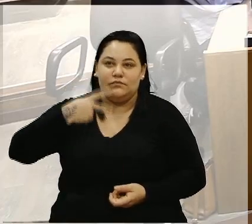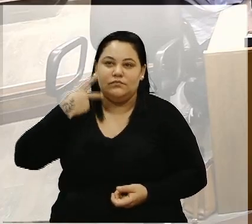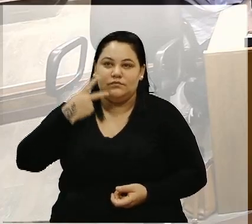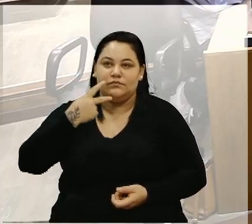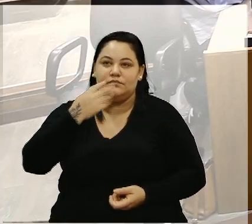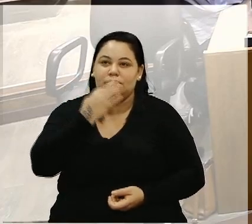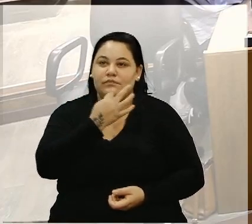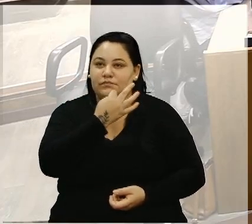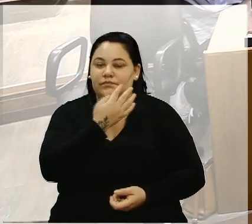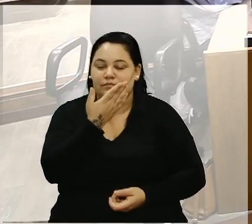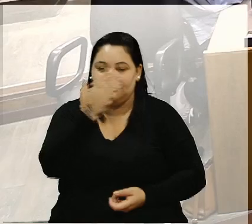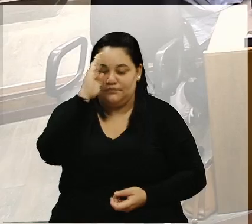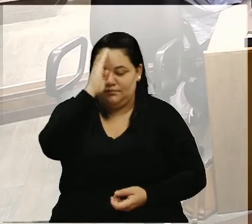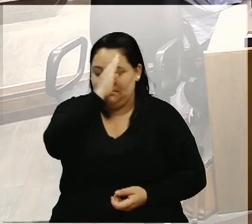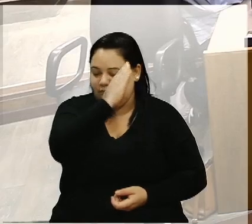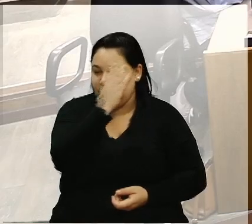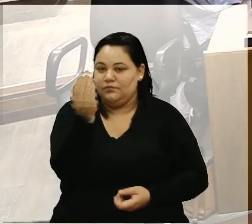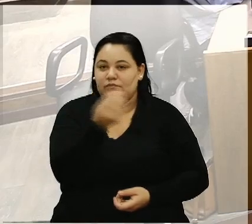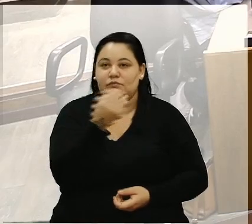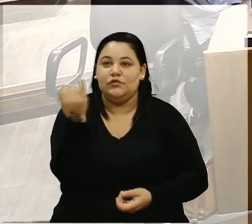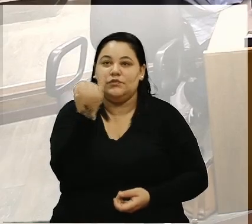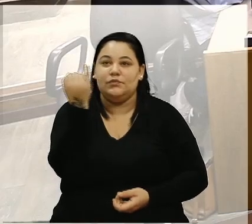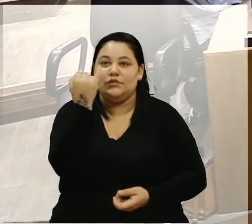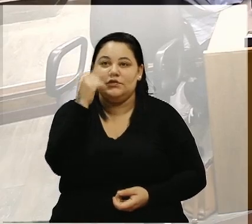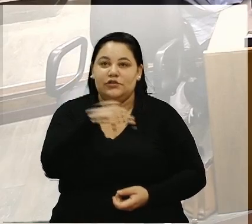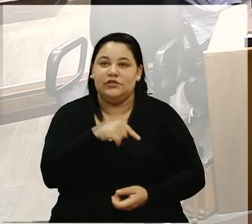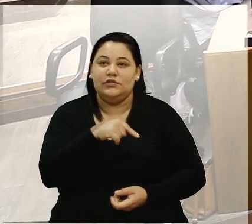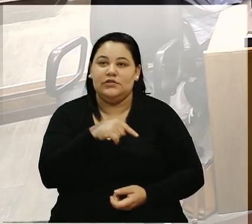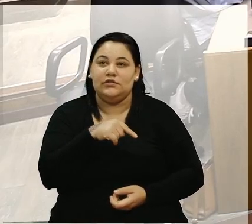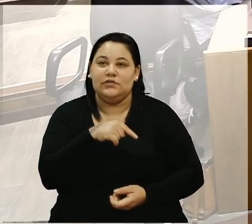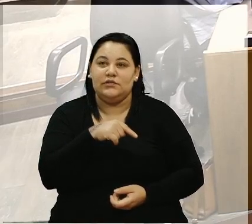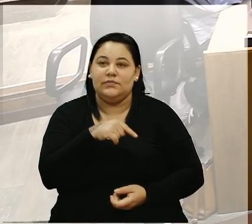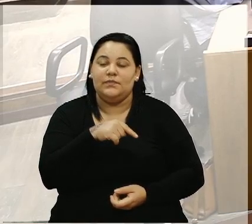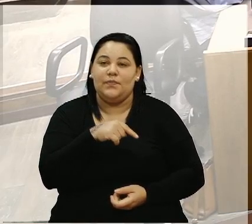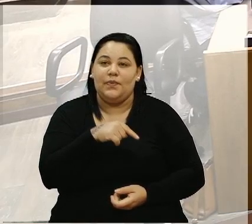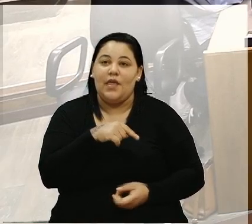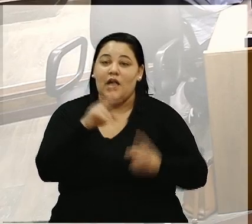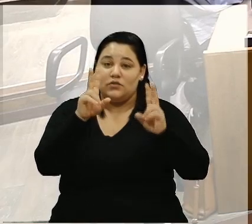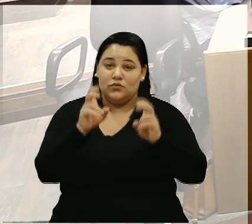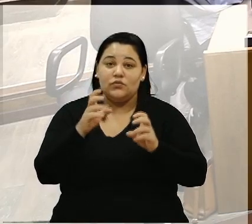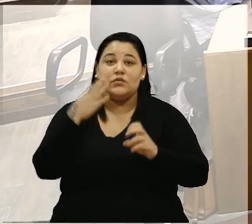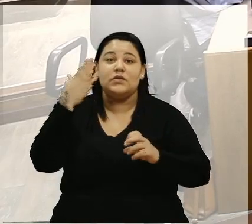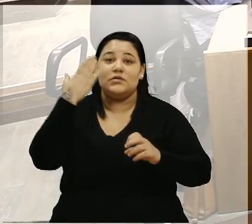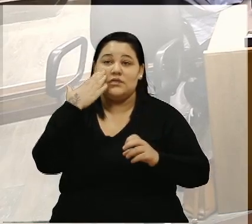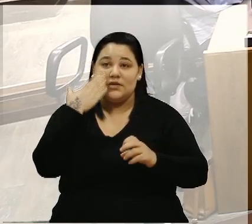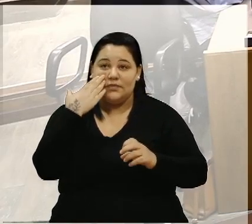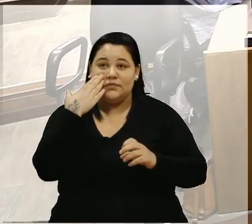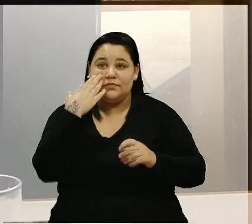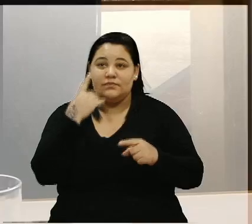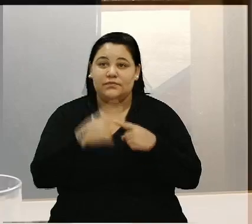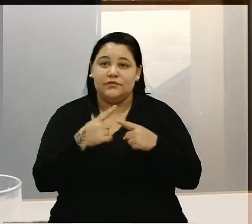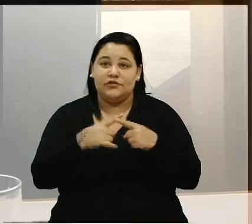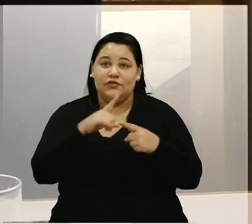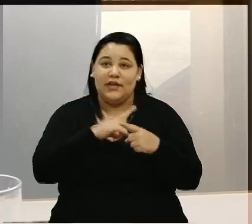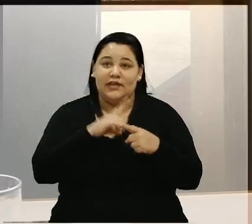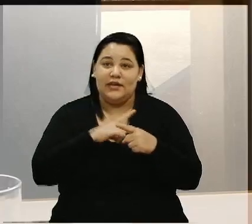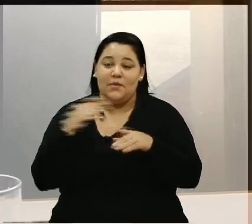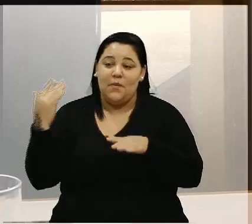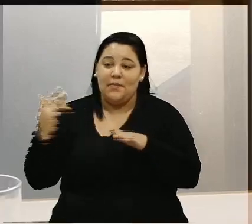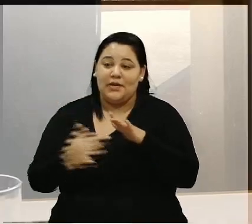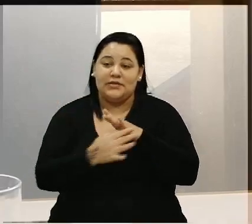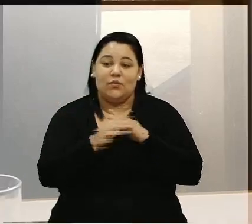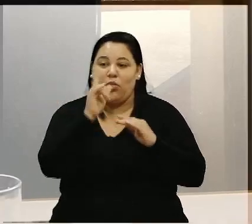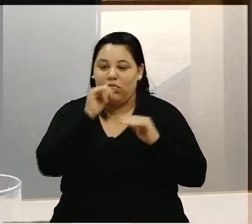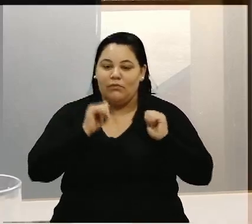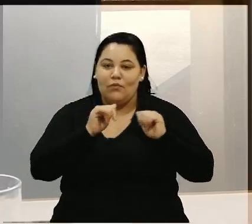Vereador Bressan, bem importante esse assunto, né? Até porque a gente sabe que em razão das enchentes a gente vai ter uma migração muito